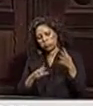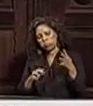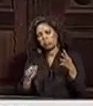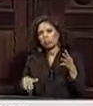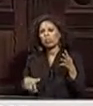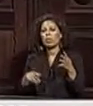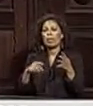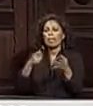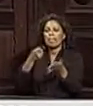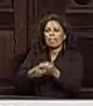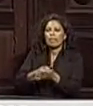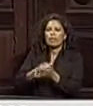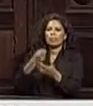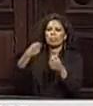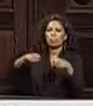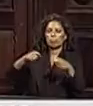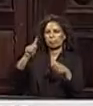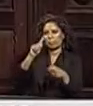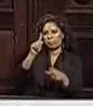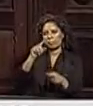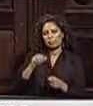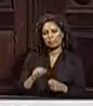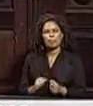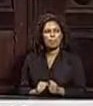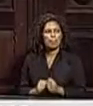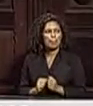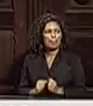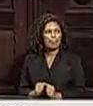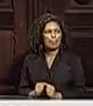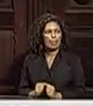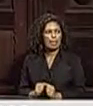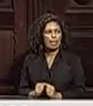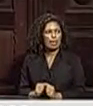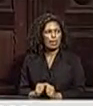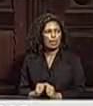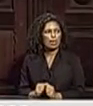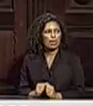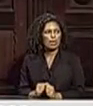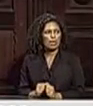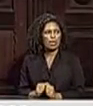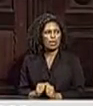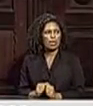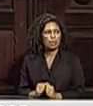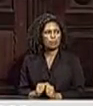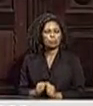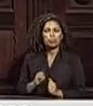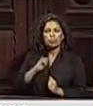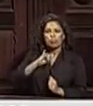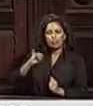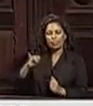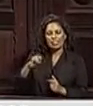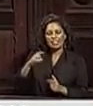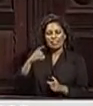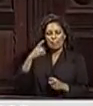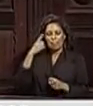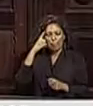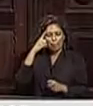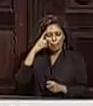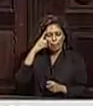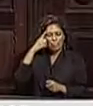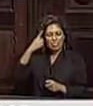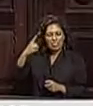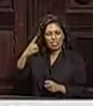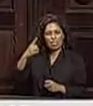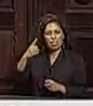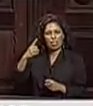de isenção para equipamentos importados, sem que sequer se tivesse o cuidado de fazer uma menção